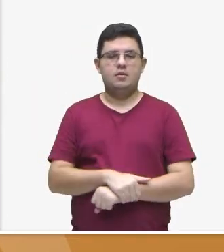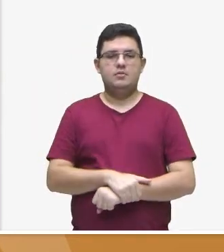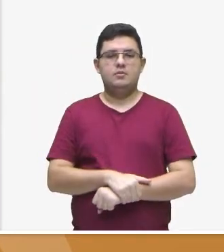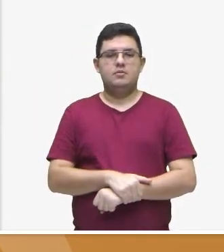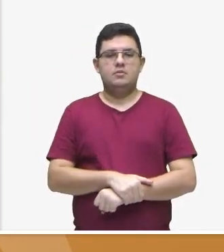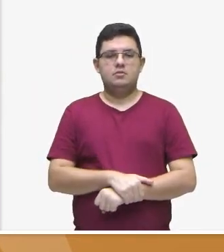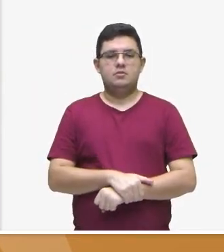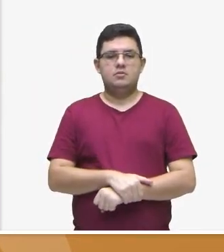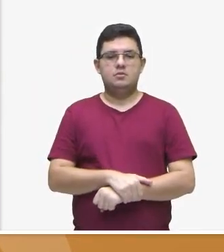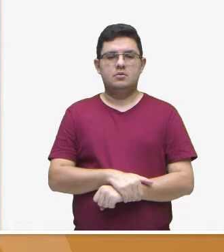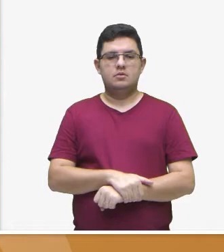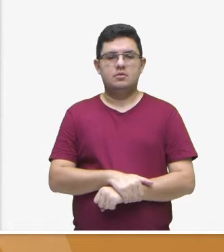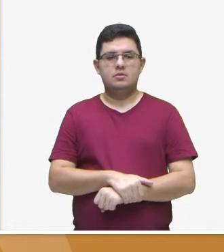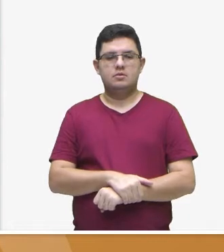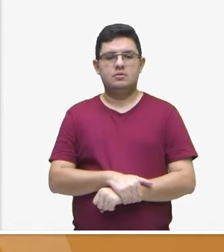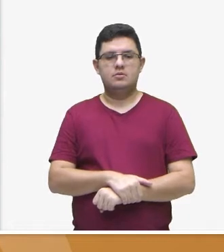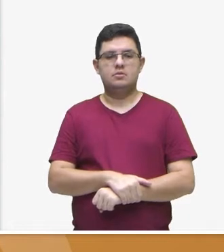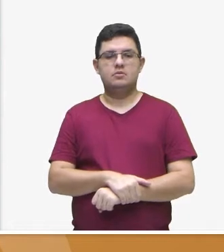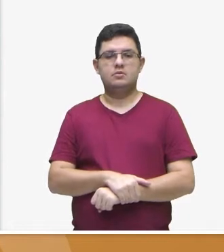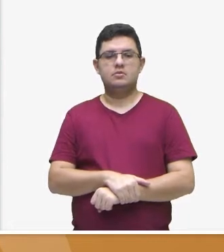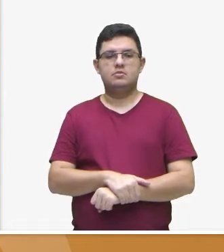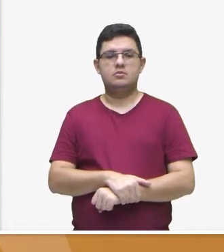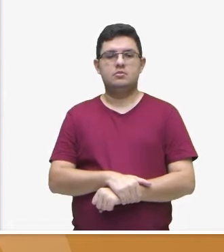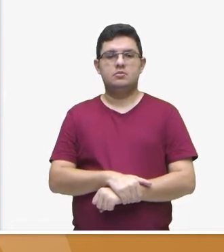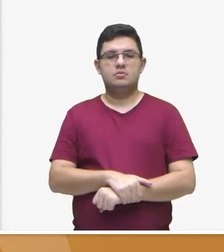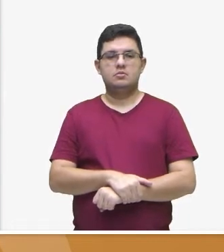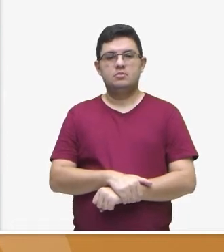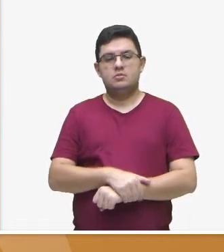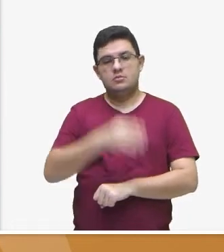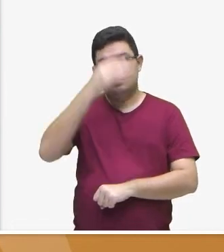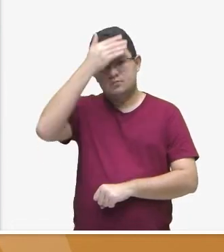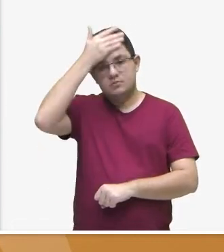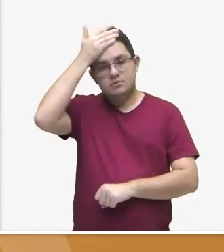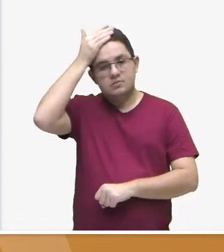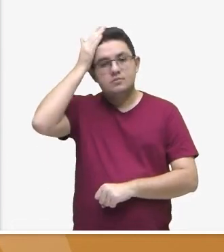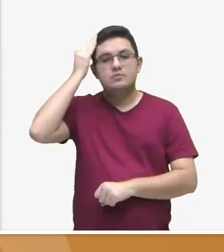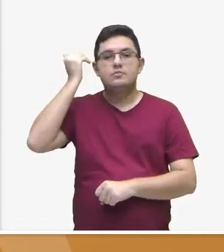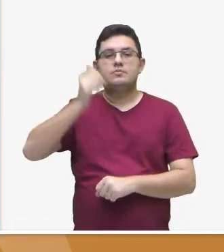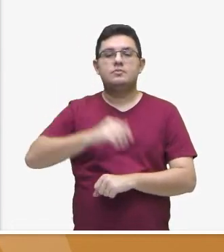portugueses, os indígenas hoje. Então, assim, a